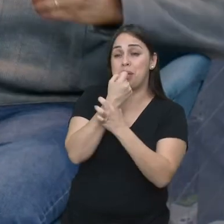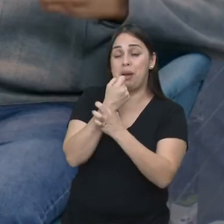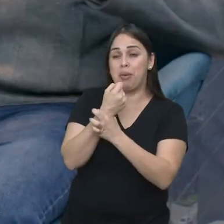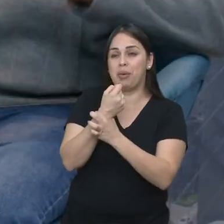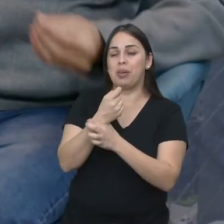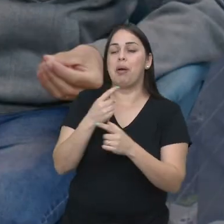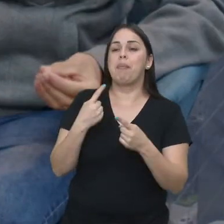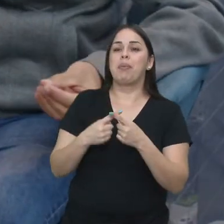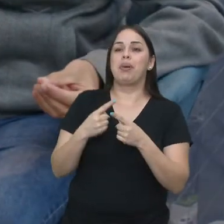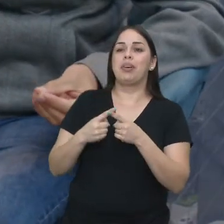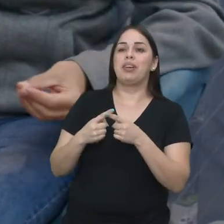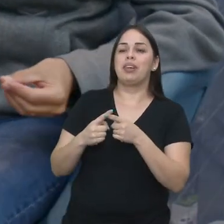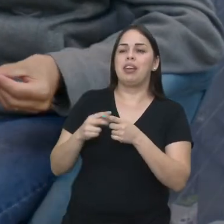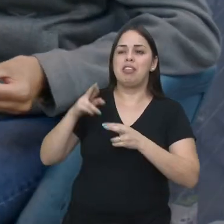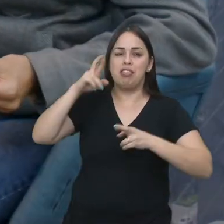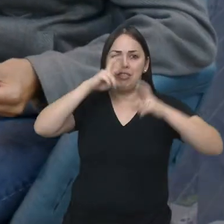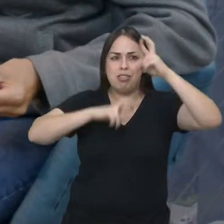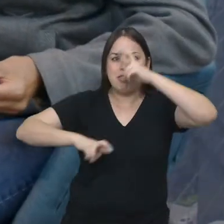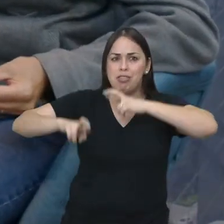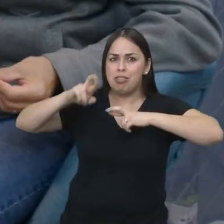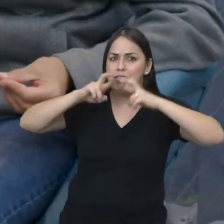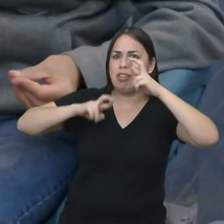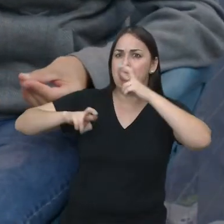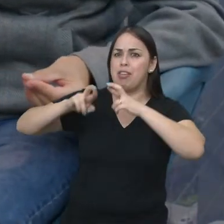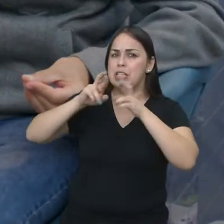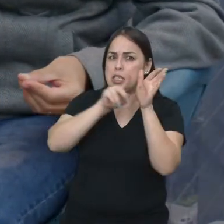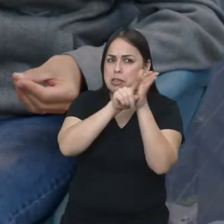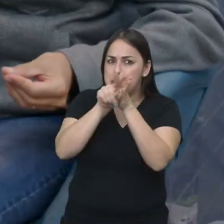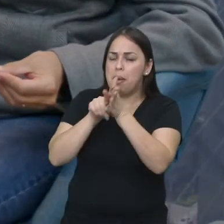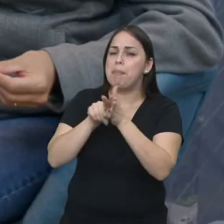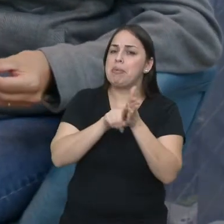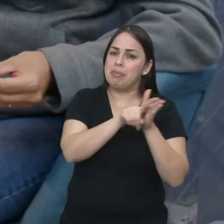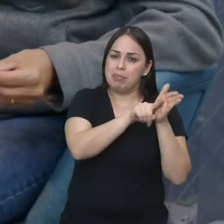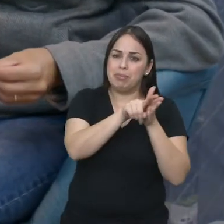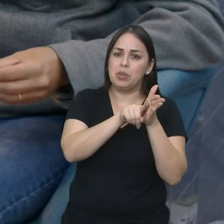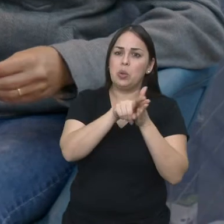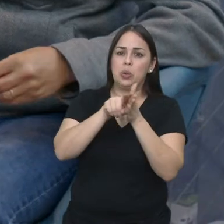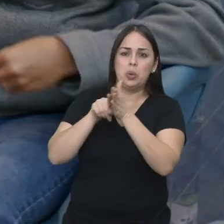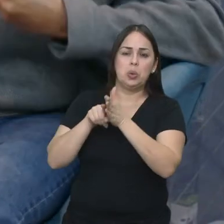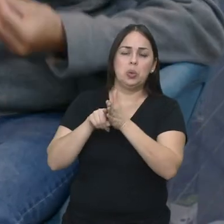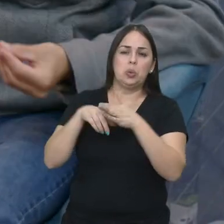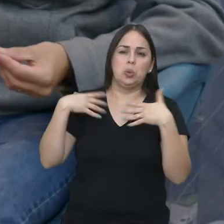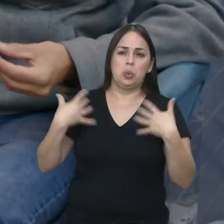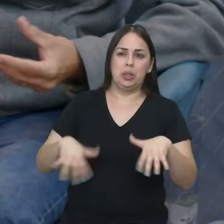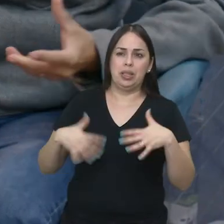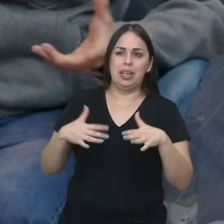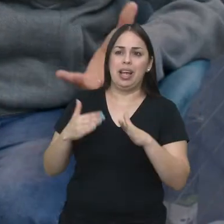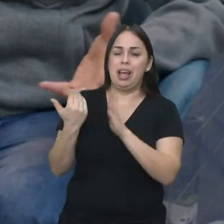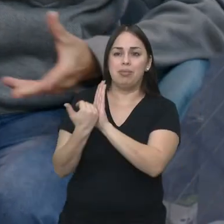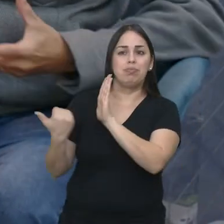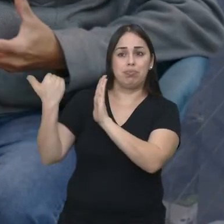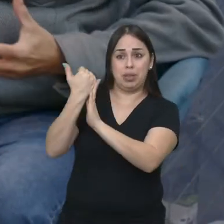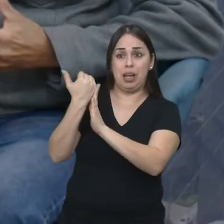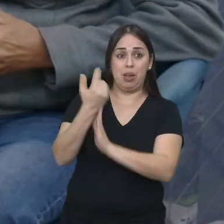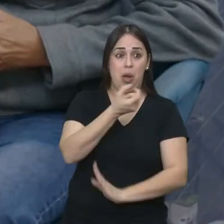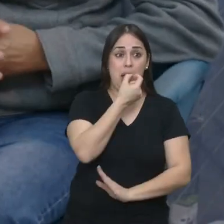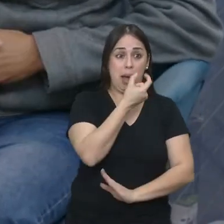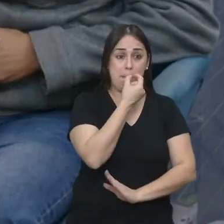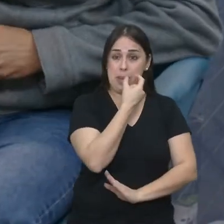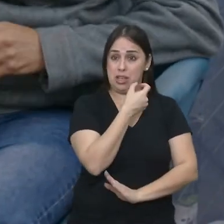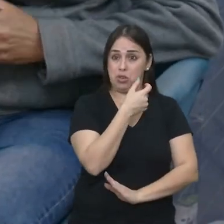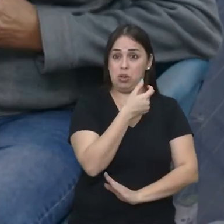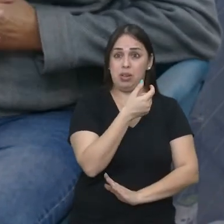a vigilância que se tem em relação a reações adversas à vacina é muitas vezes superior a de qualquer